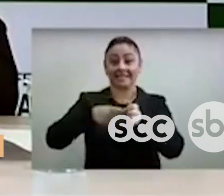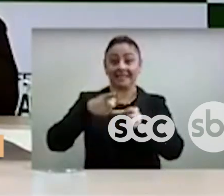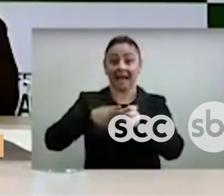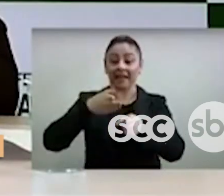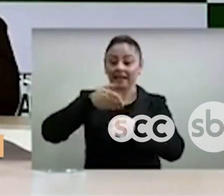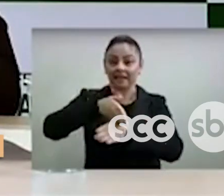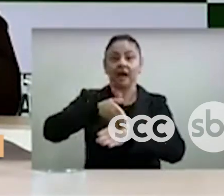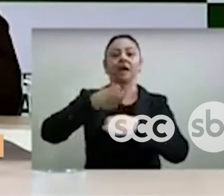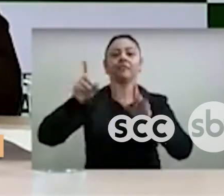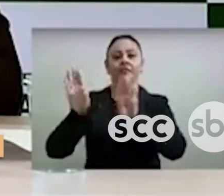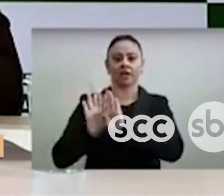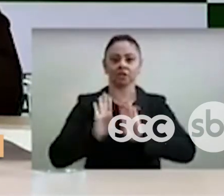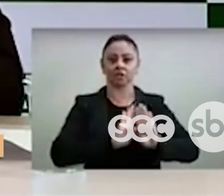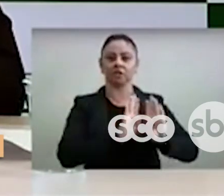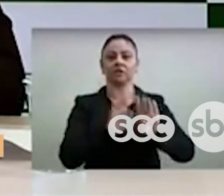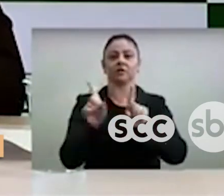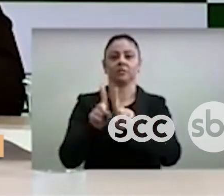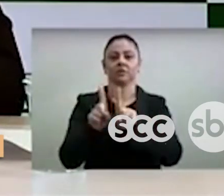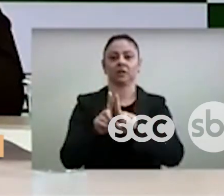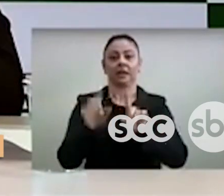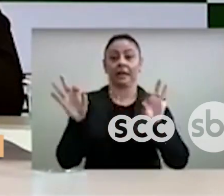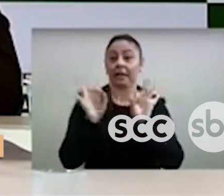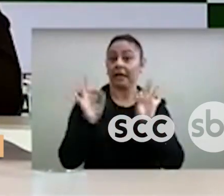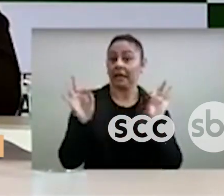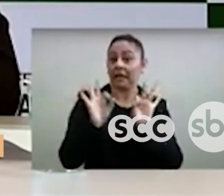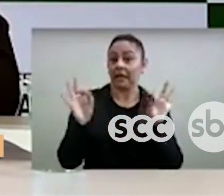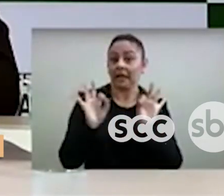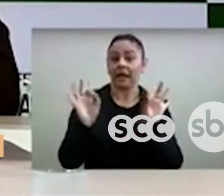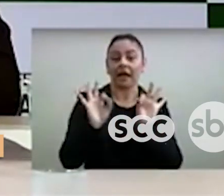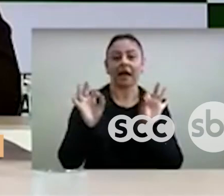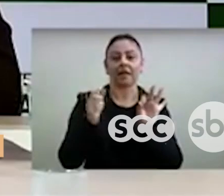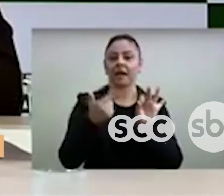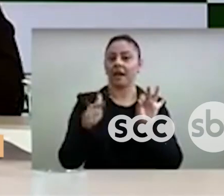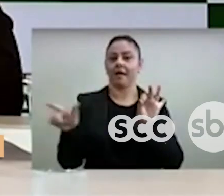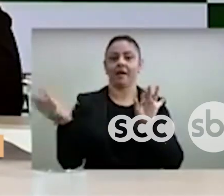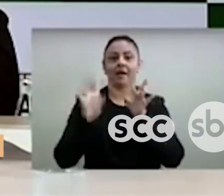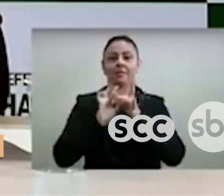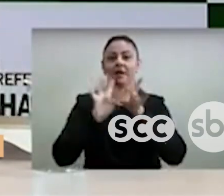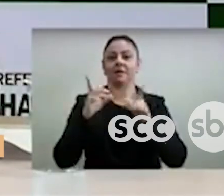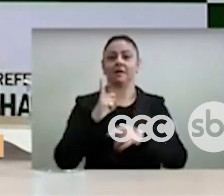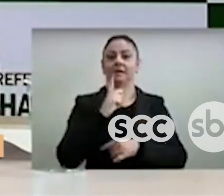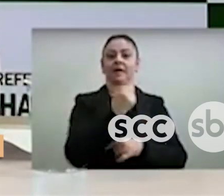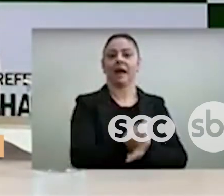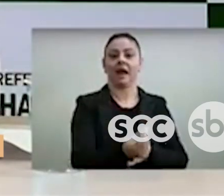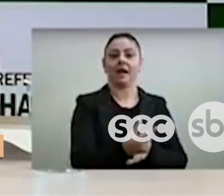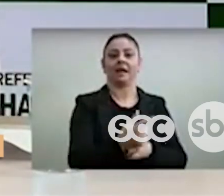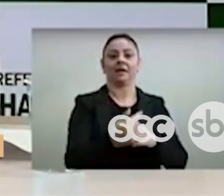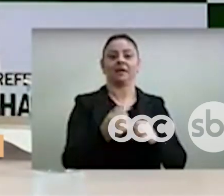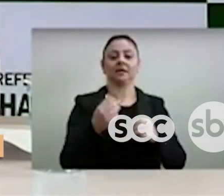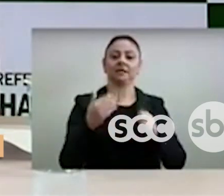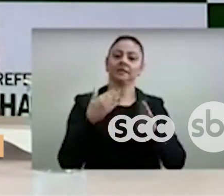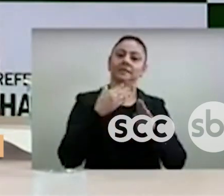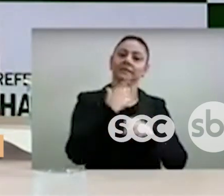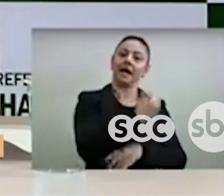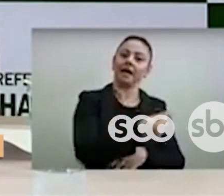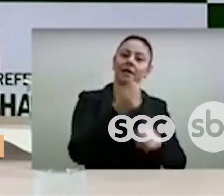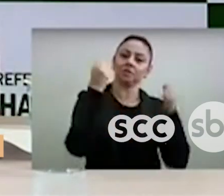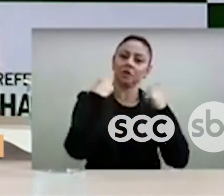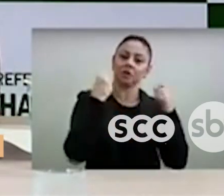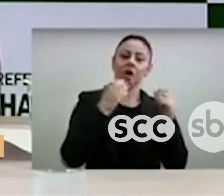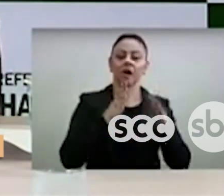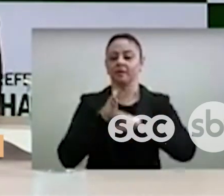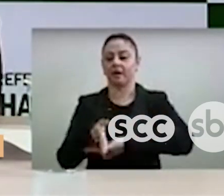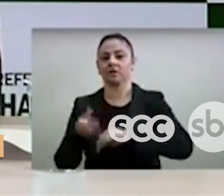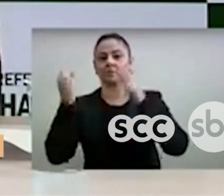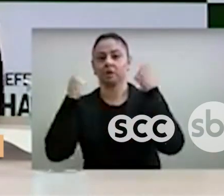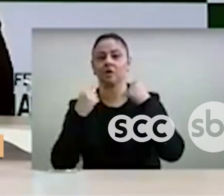profissionais de segurança e ninguém deve ter permissão de entrar ou sair sem justificativa plausível